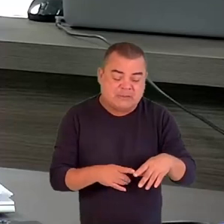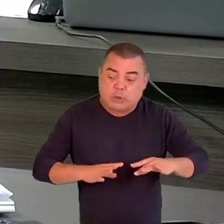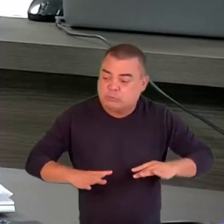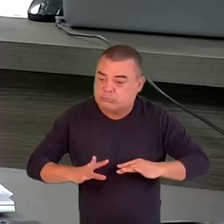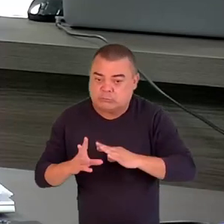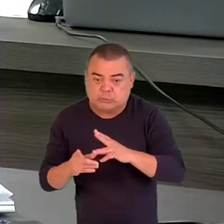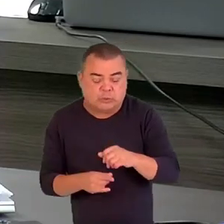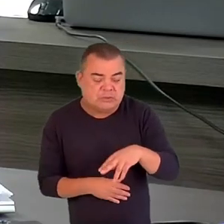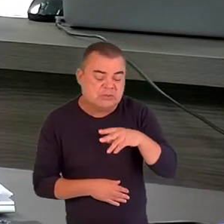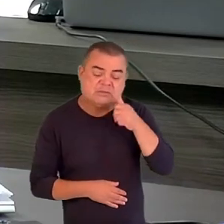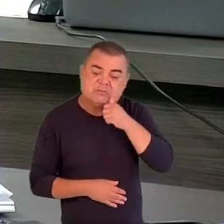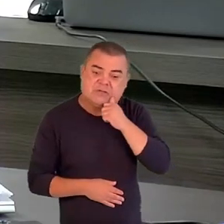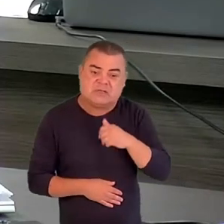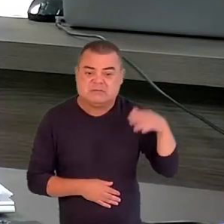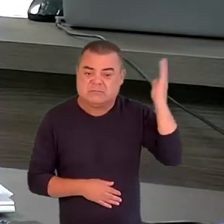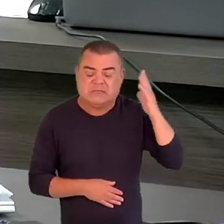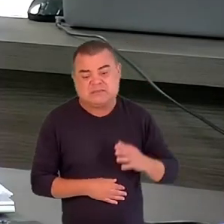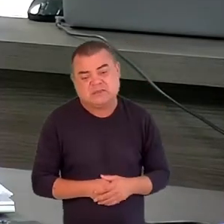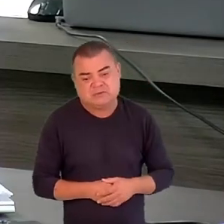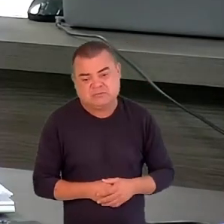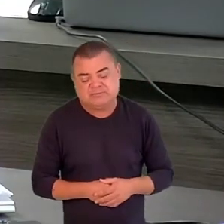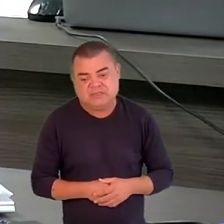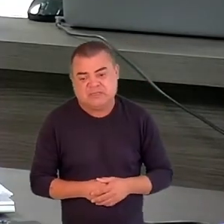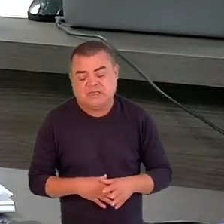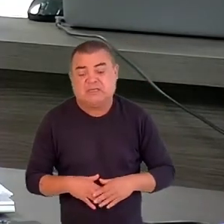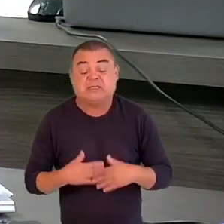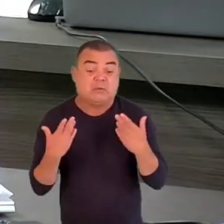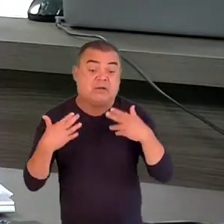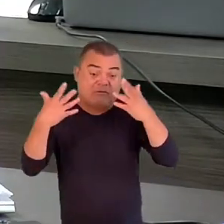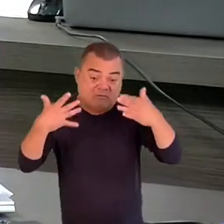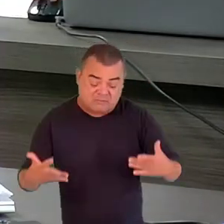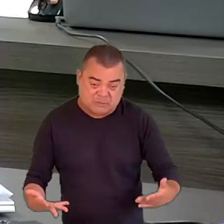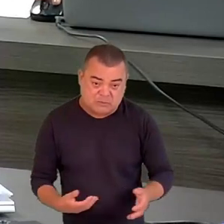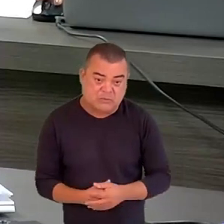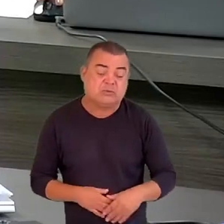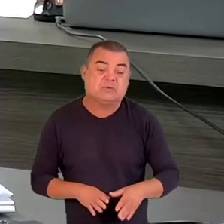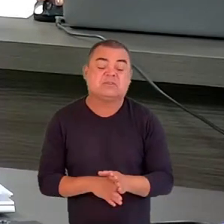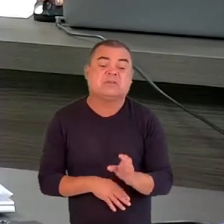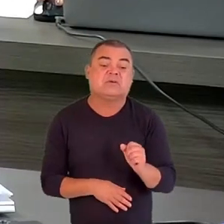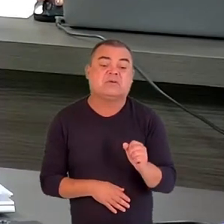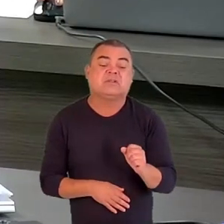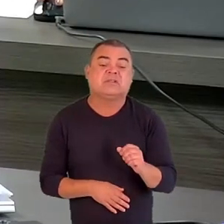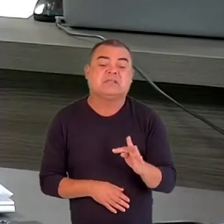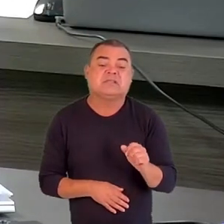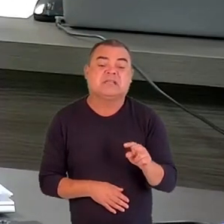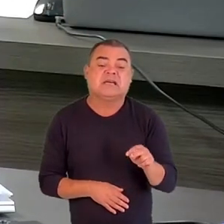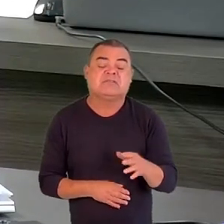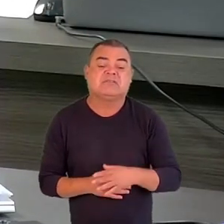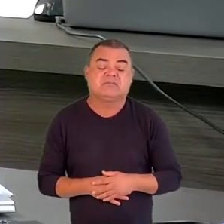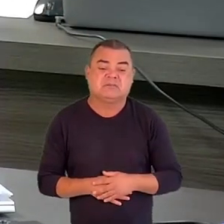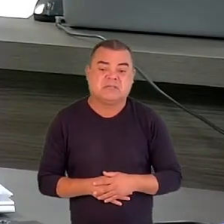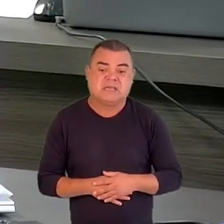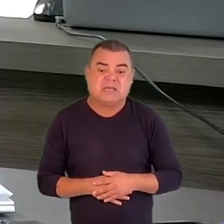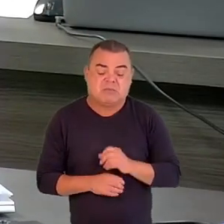pelo conselheiro Otávio Rodrigues, foi uma ofensa muito